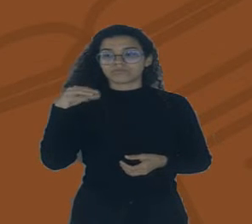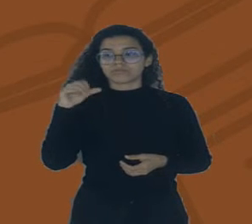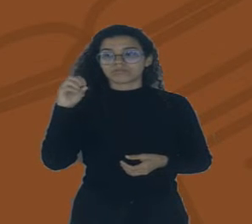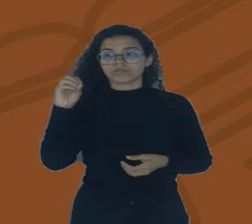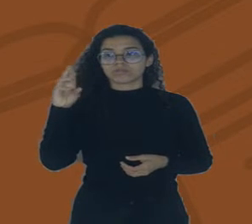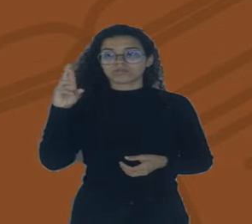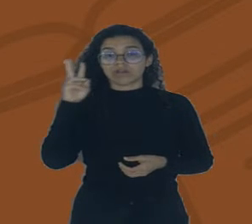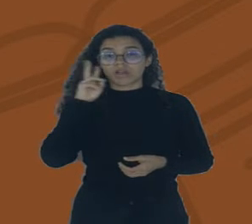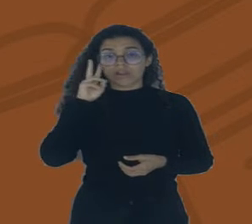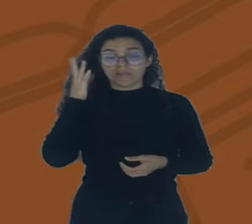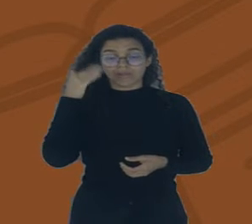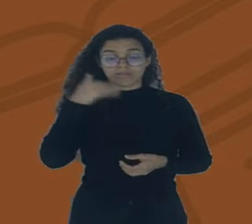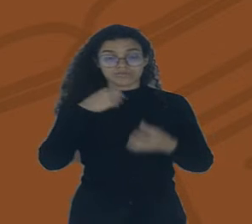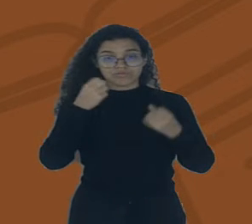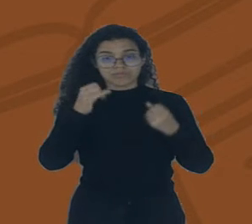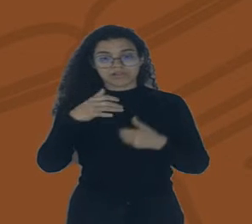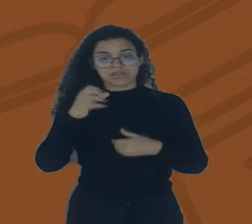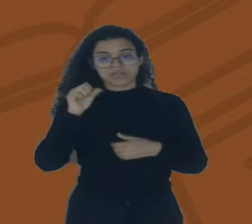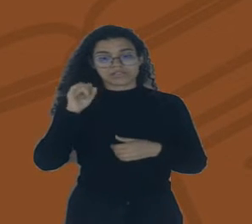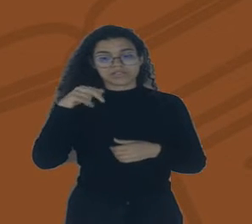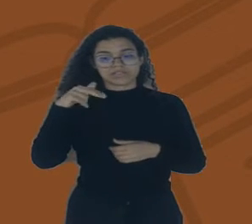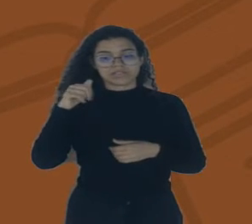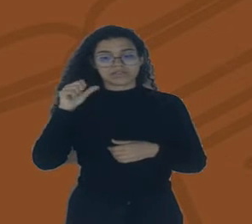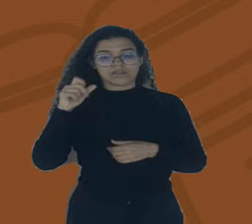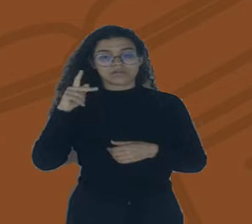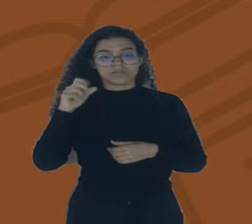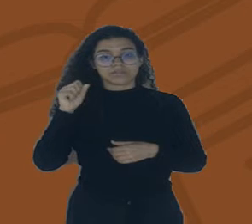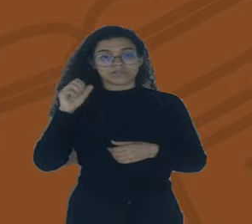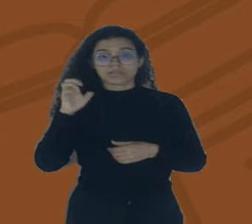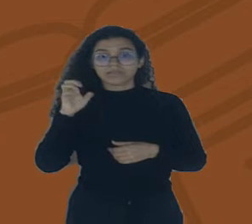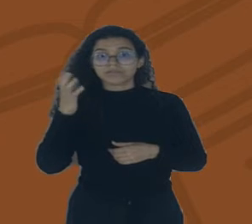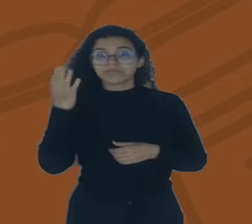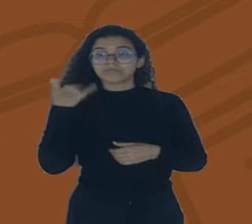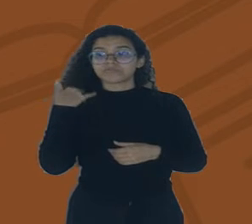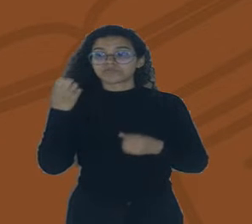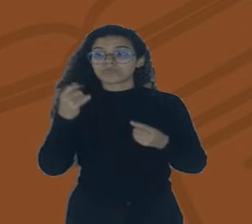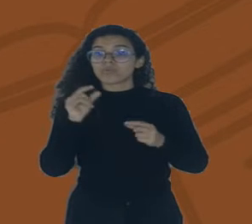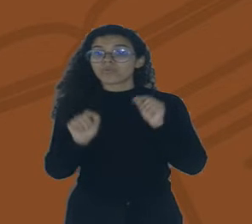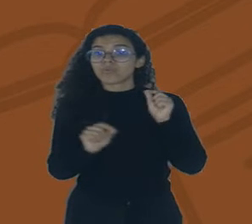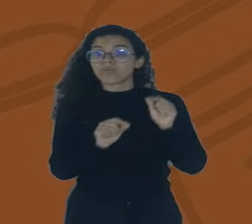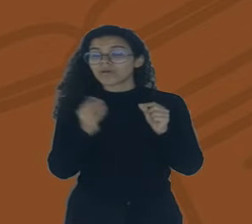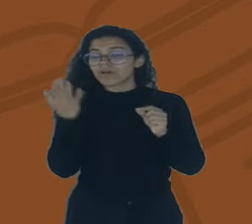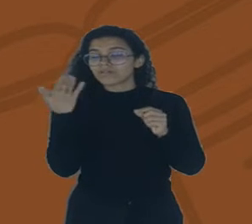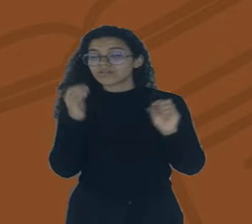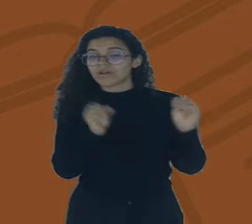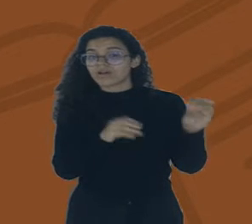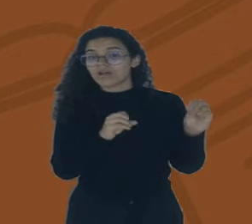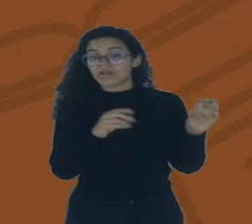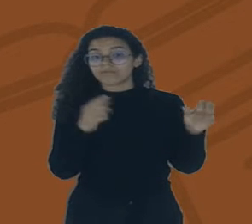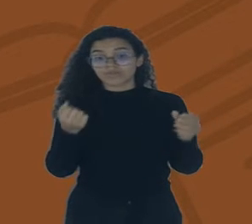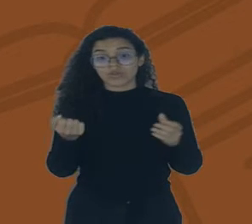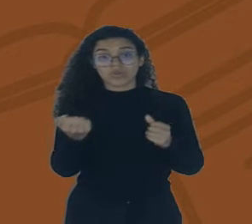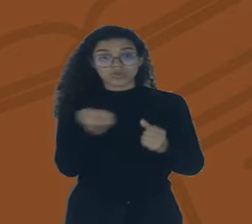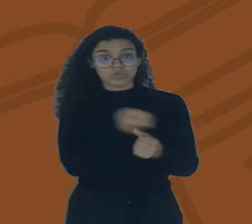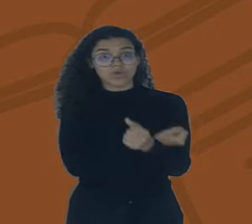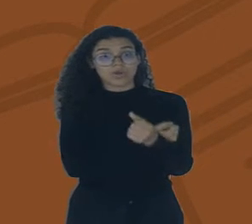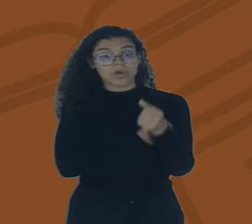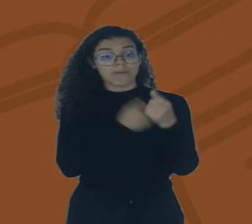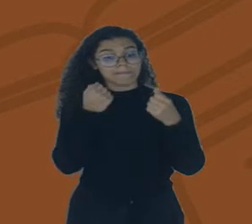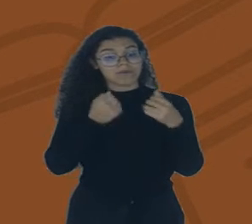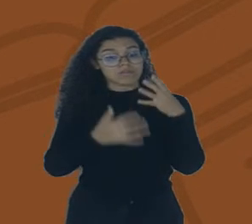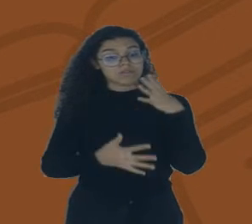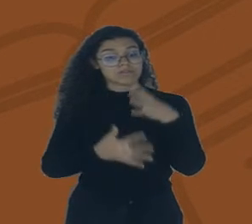é um espaço que existe ali entre uma estrutura do neurônio e outra. Então, as drogas podem afetar aí